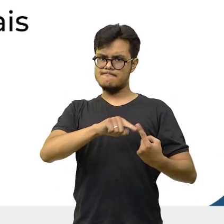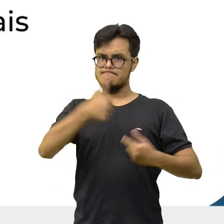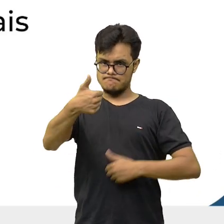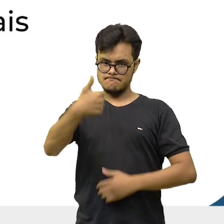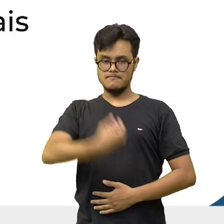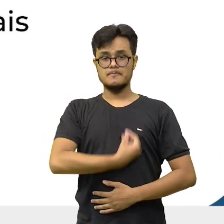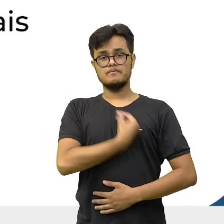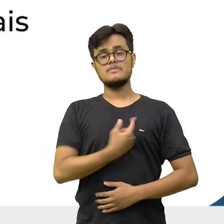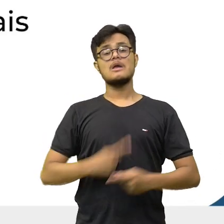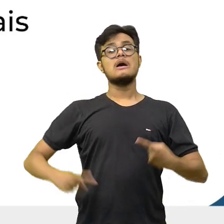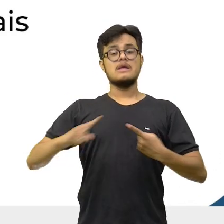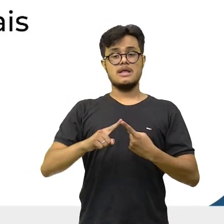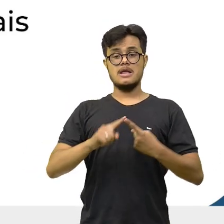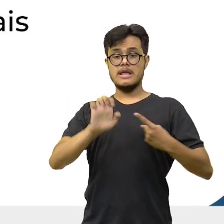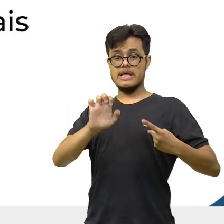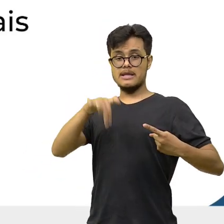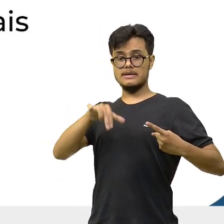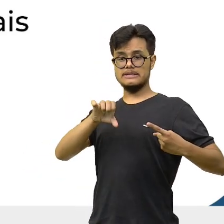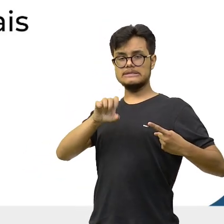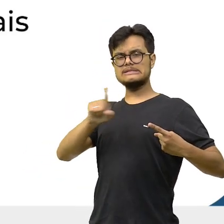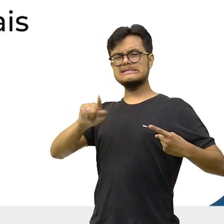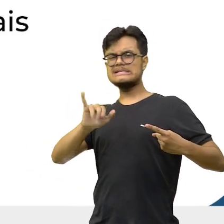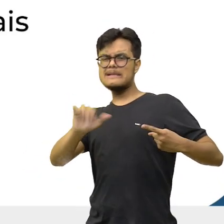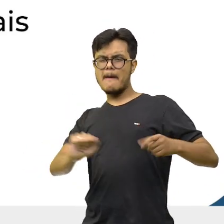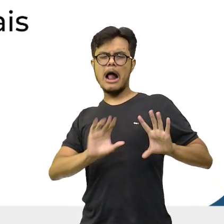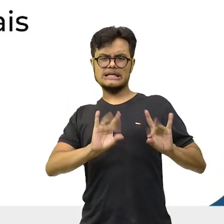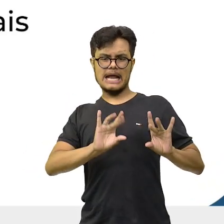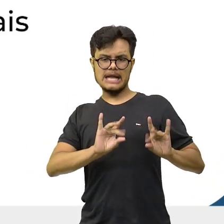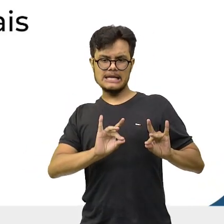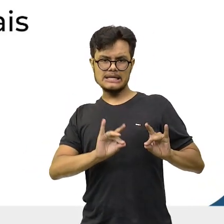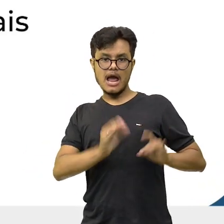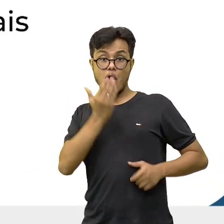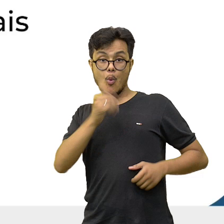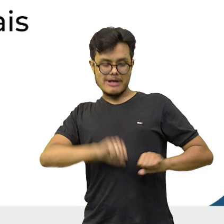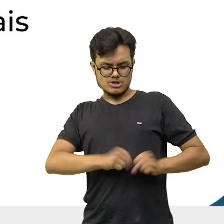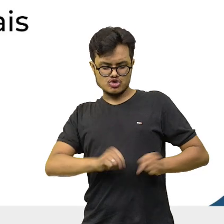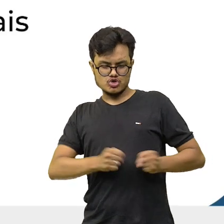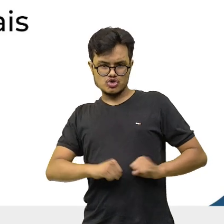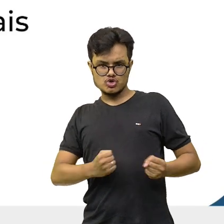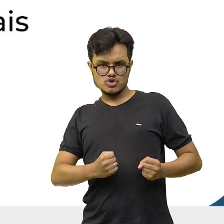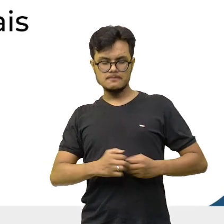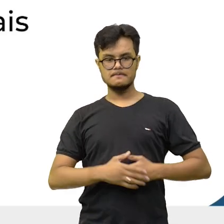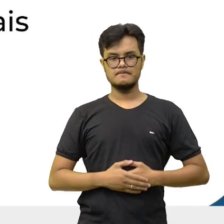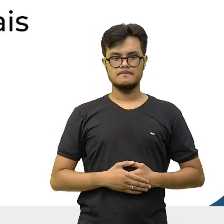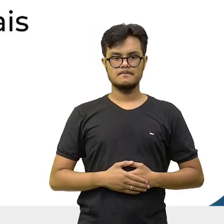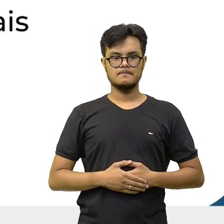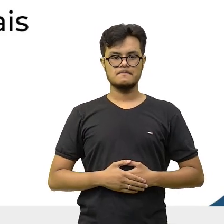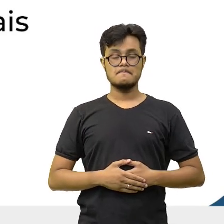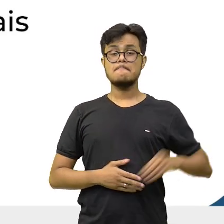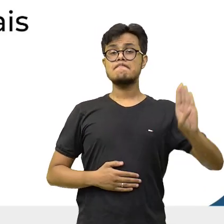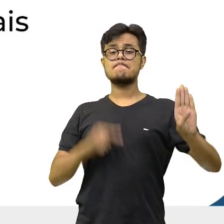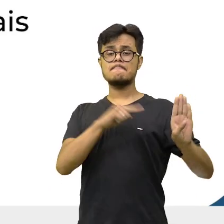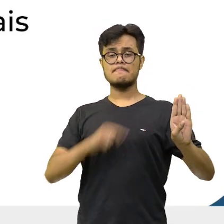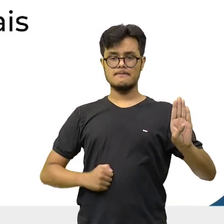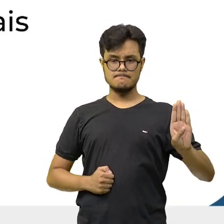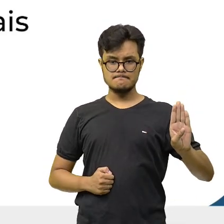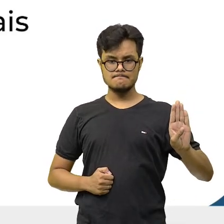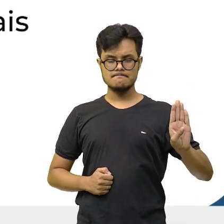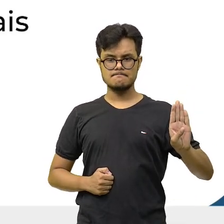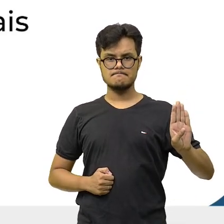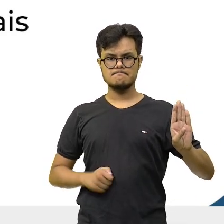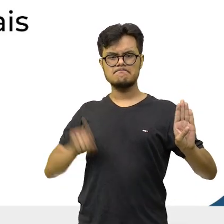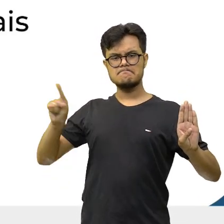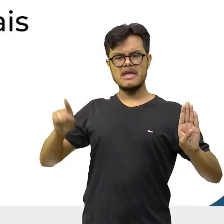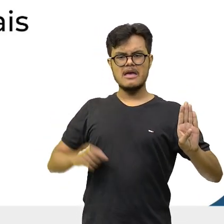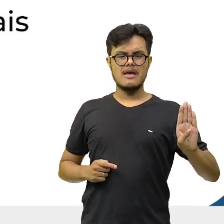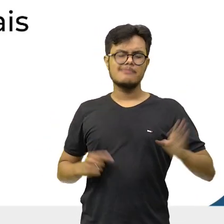quanto aqui hormônios de controle de glicemia sanguínea. Olha a letra B, mucosa com produção de cera e gordura? Nada a